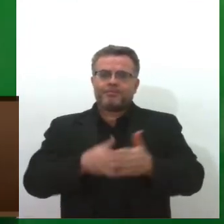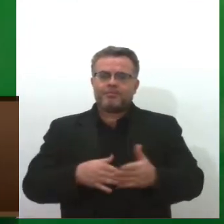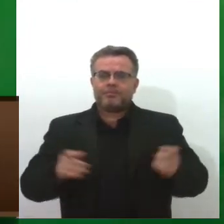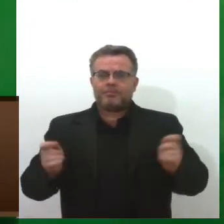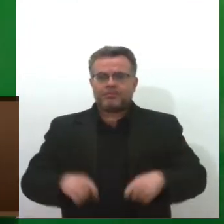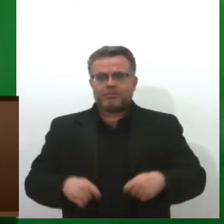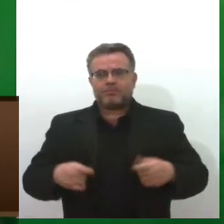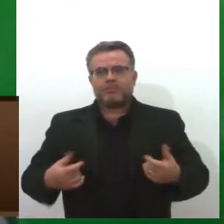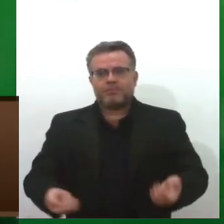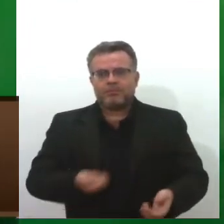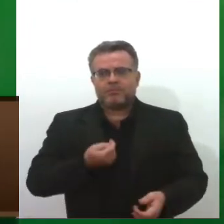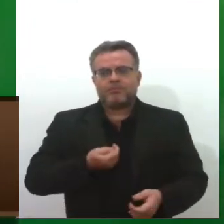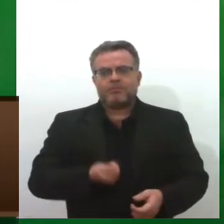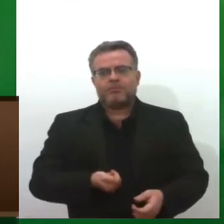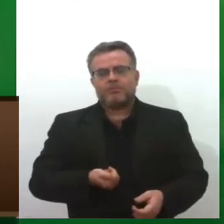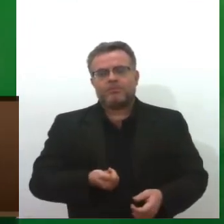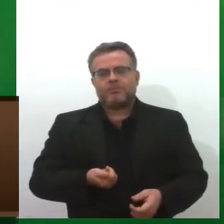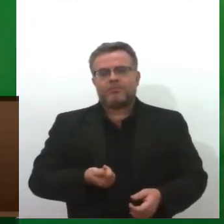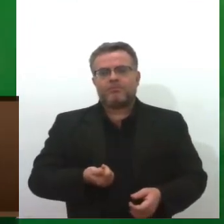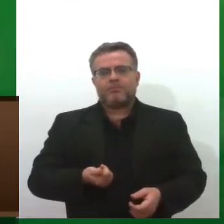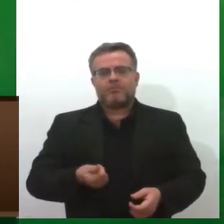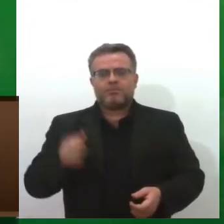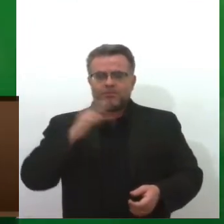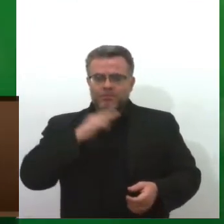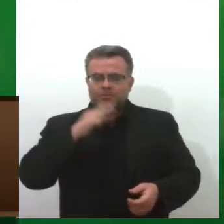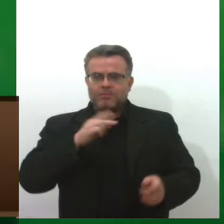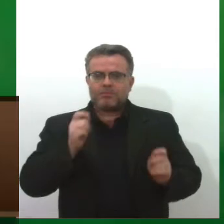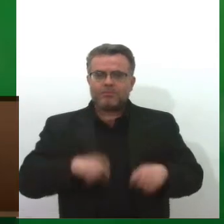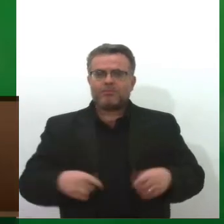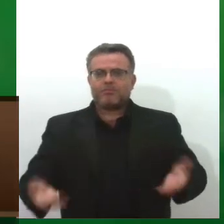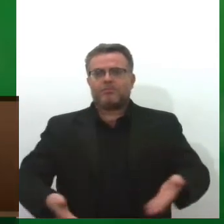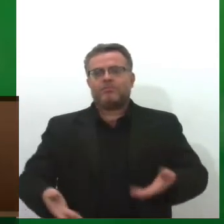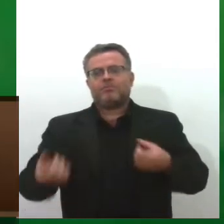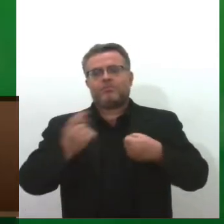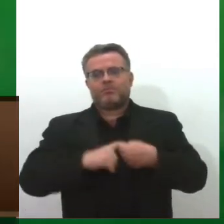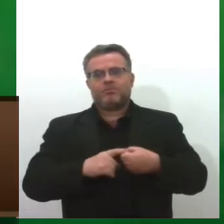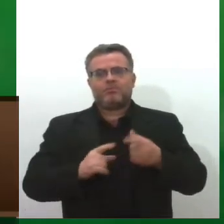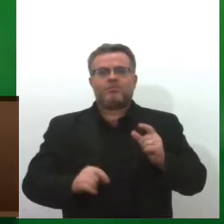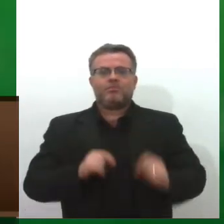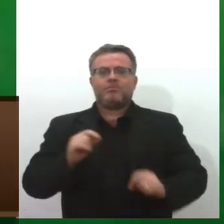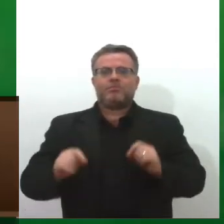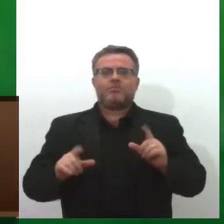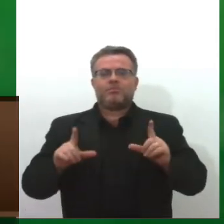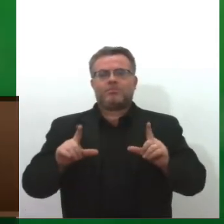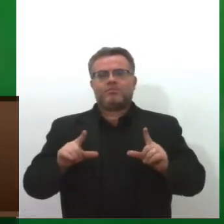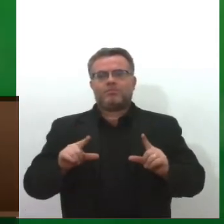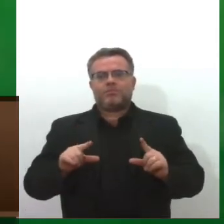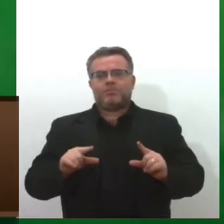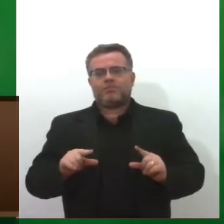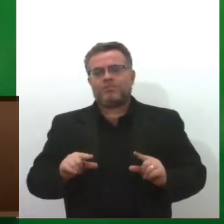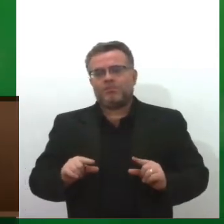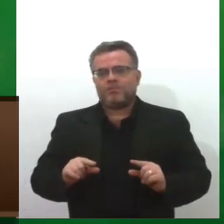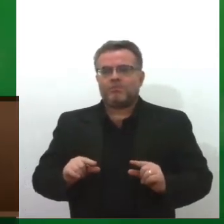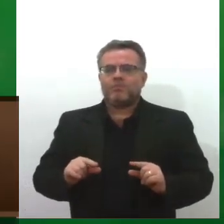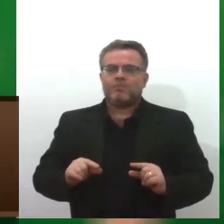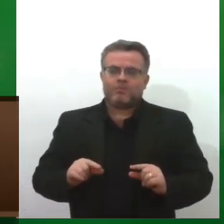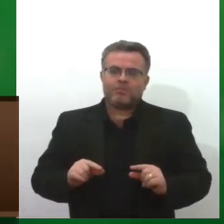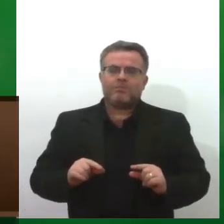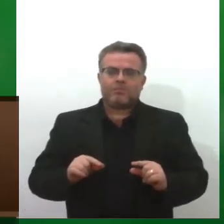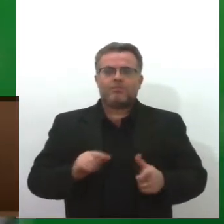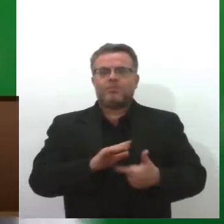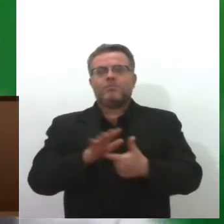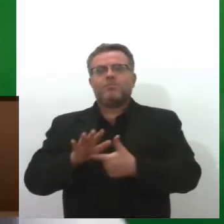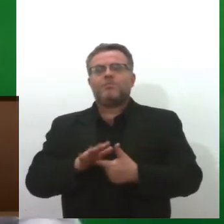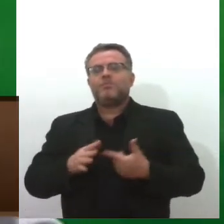o auxílio, né? E hoje ele retomou, porém com um percentual, um valor menor, ele tende a ter a sua